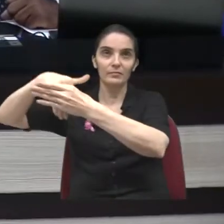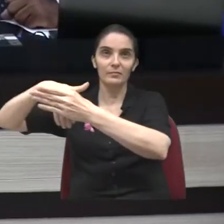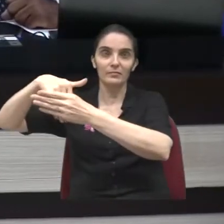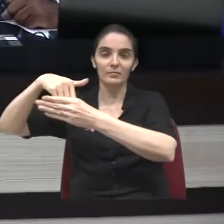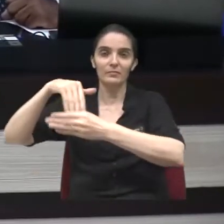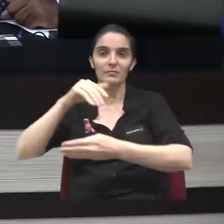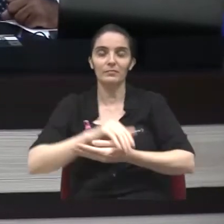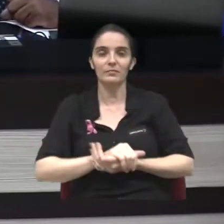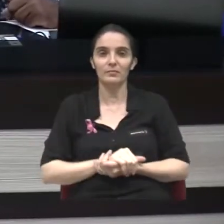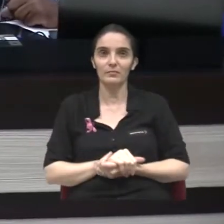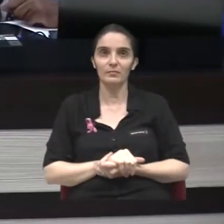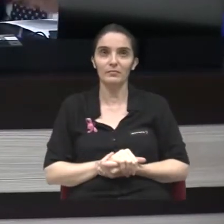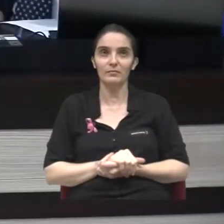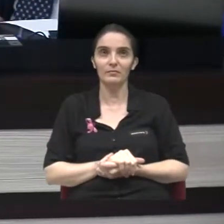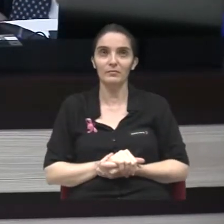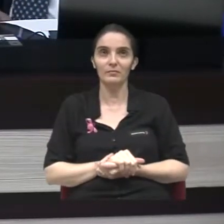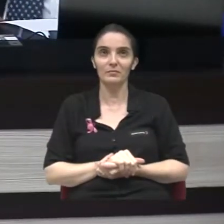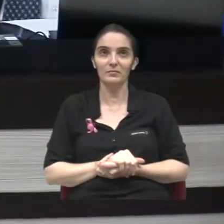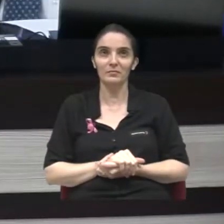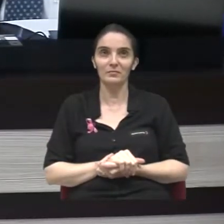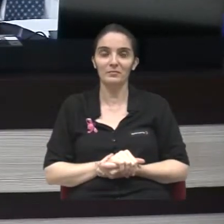voto.